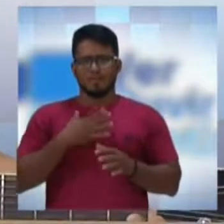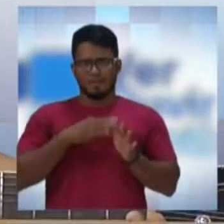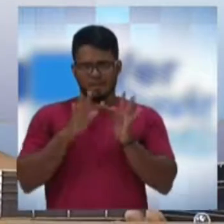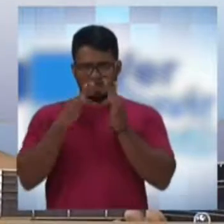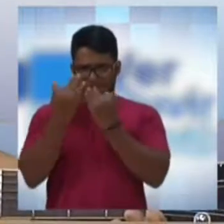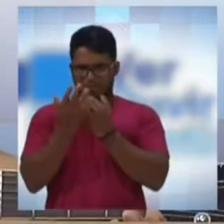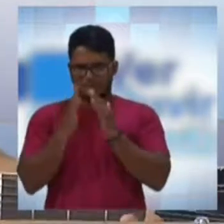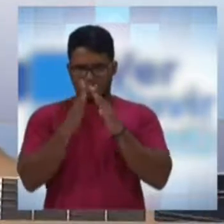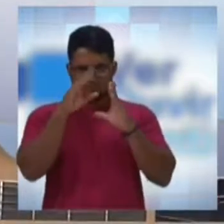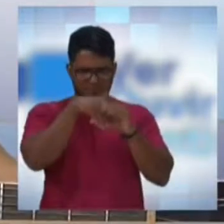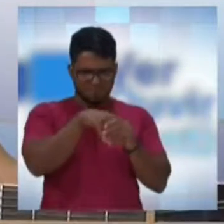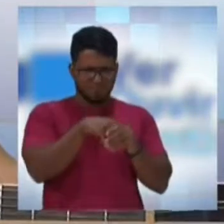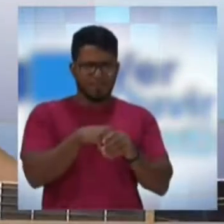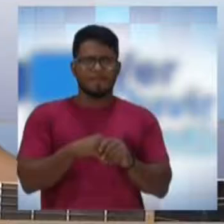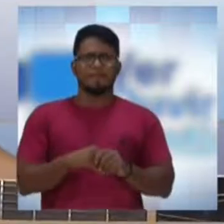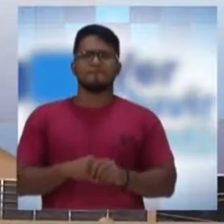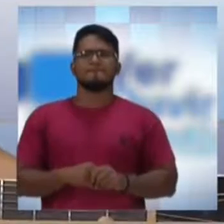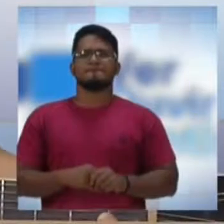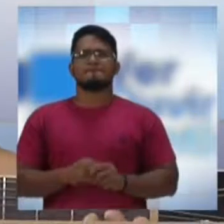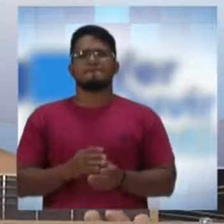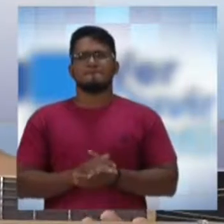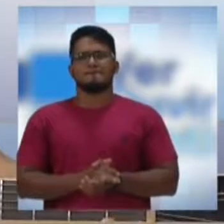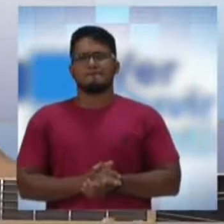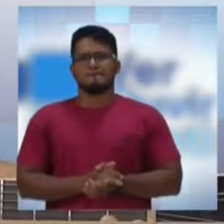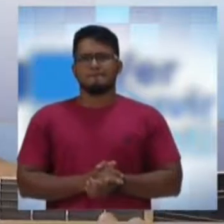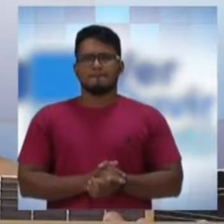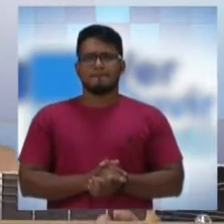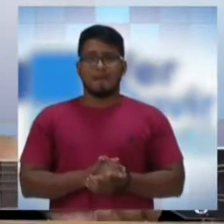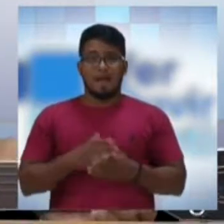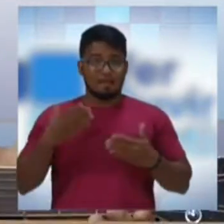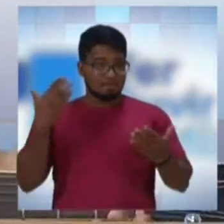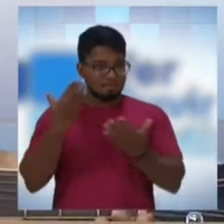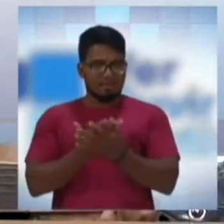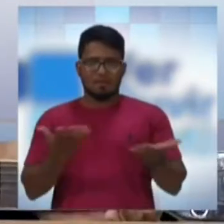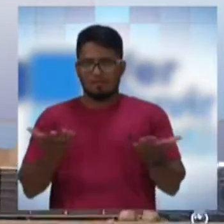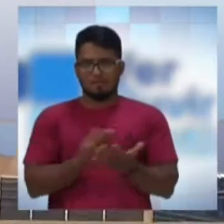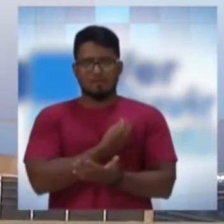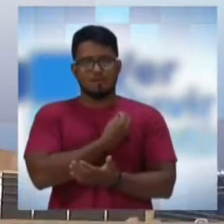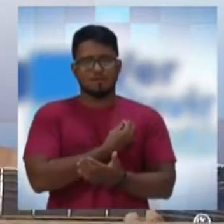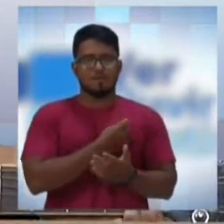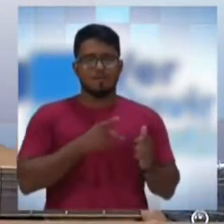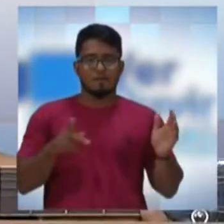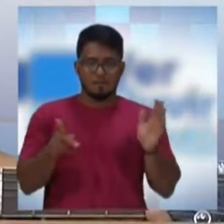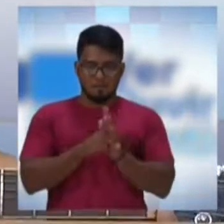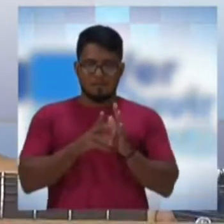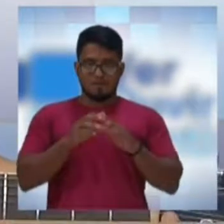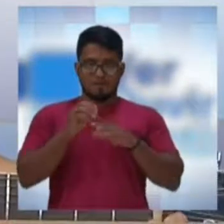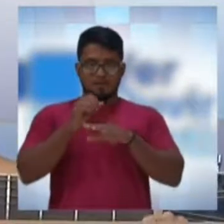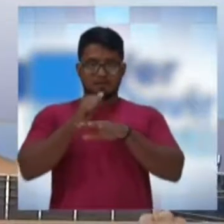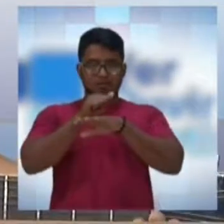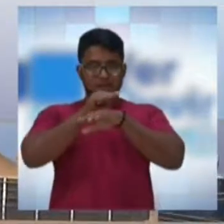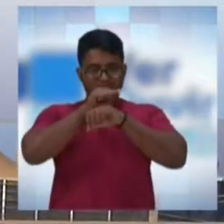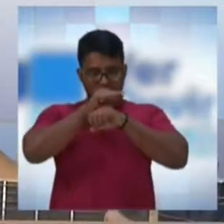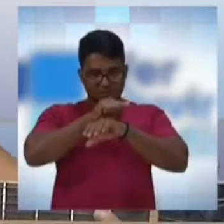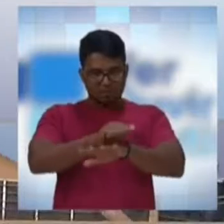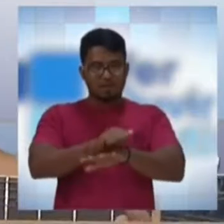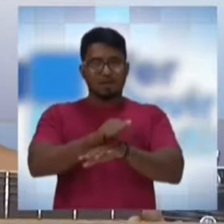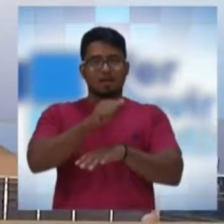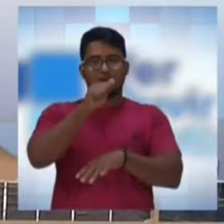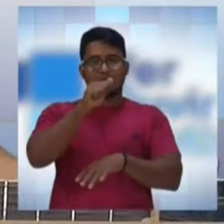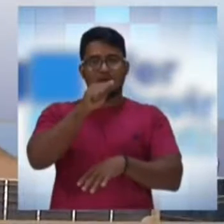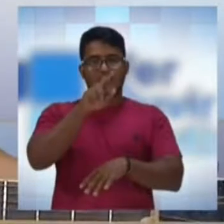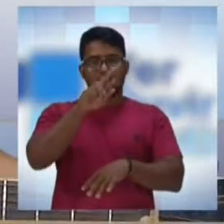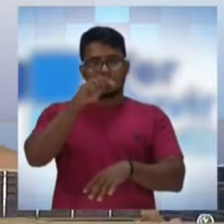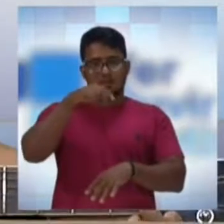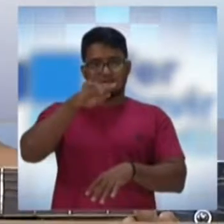e minha família morar. E assim... Estamos nessa casa até hoje, porque depois a própria Diocese nos cedeu mesmo, pediu